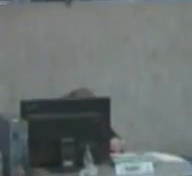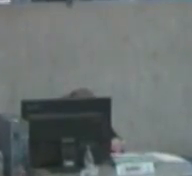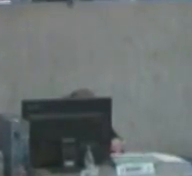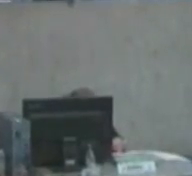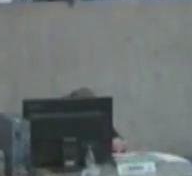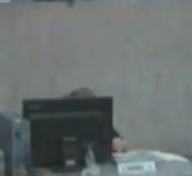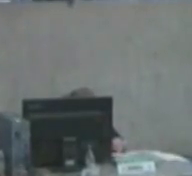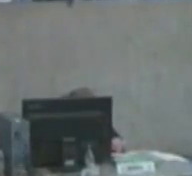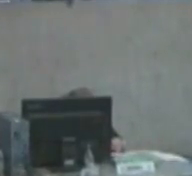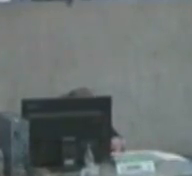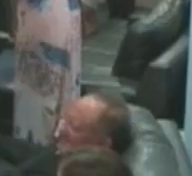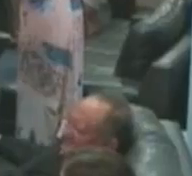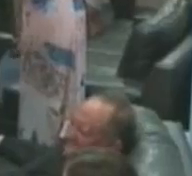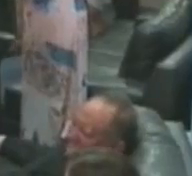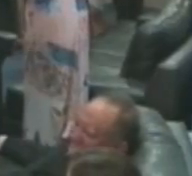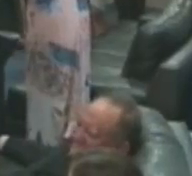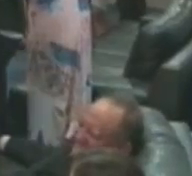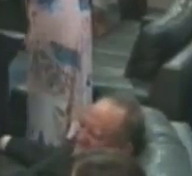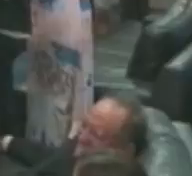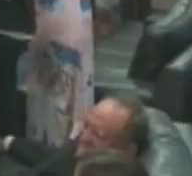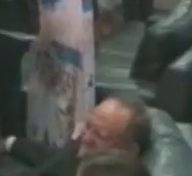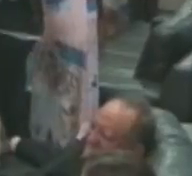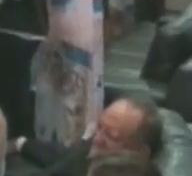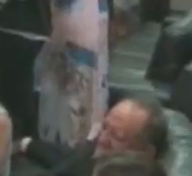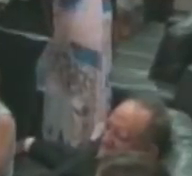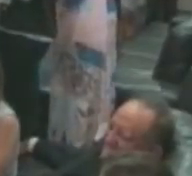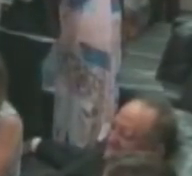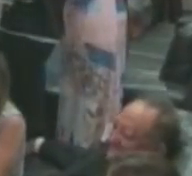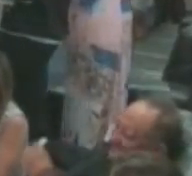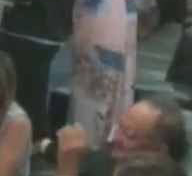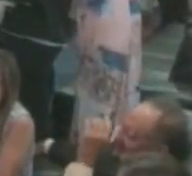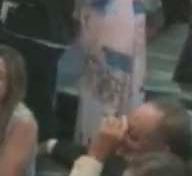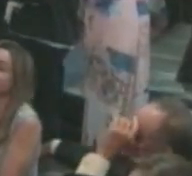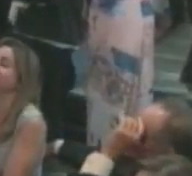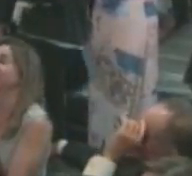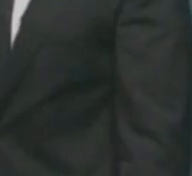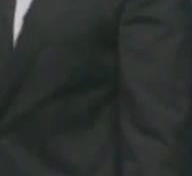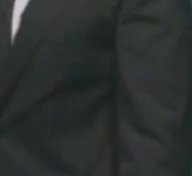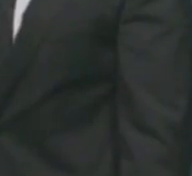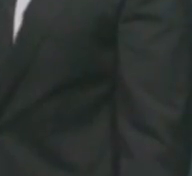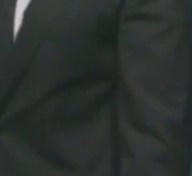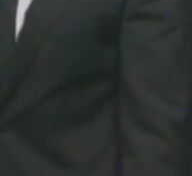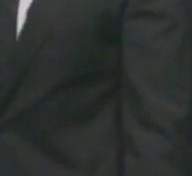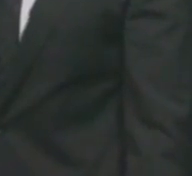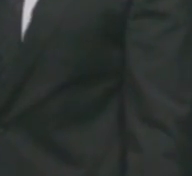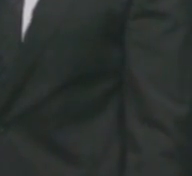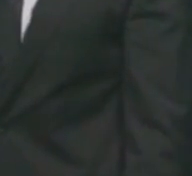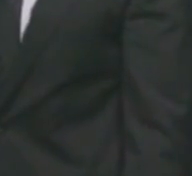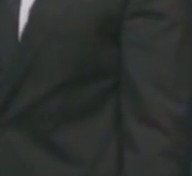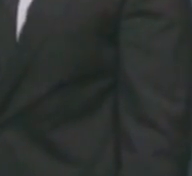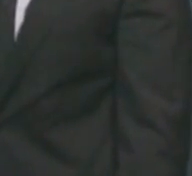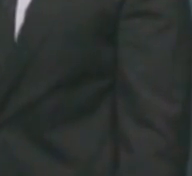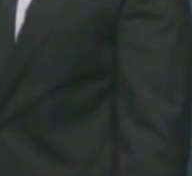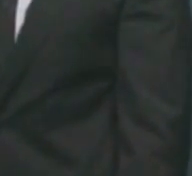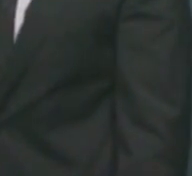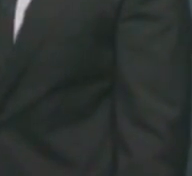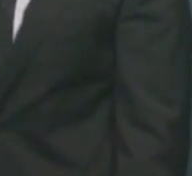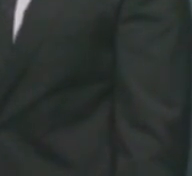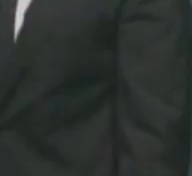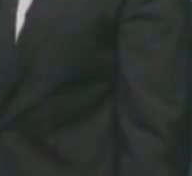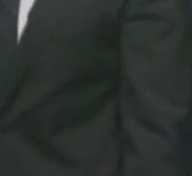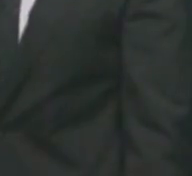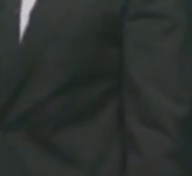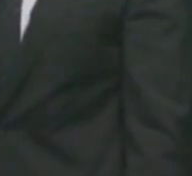Brasil, secção do Ceará, trouxe ao Parlamento uma comissão de advogados, tendo à frente o próprio